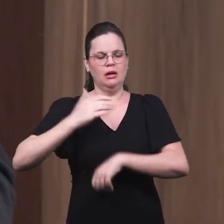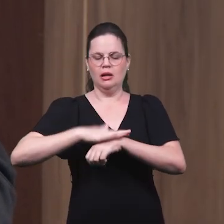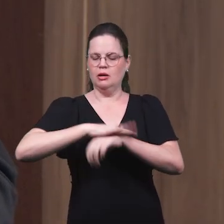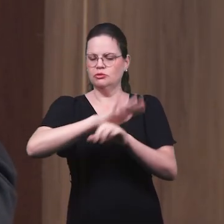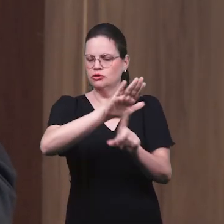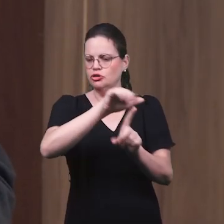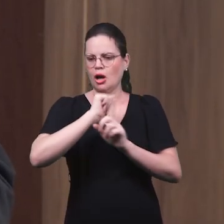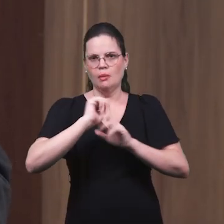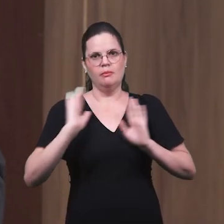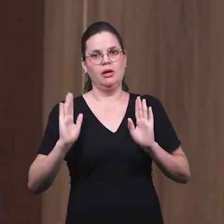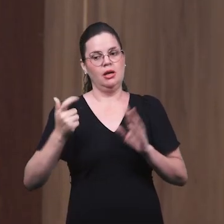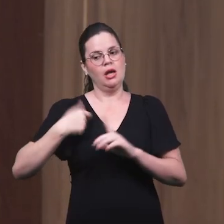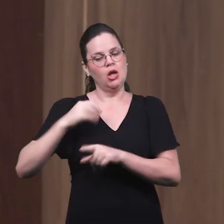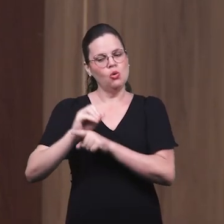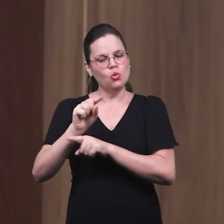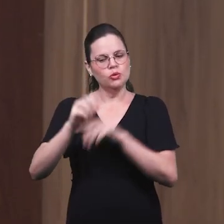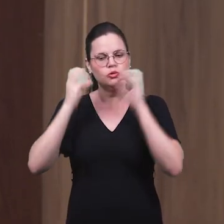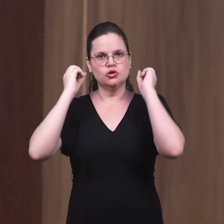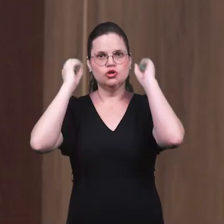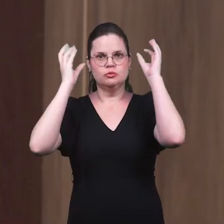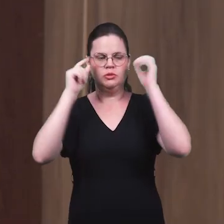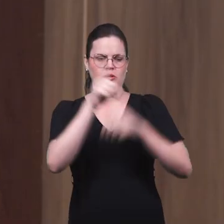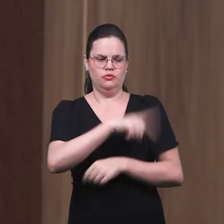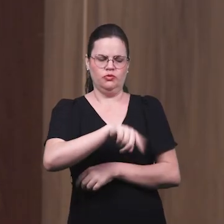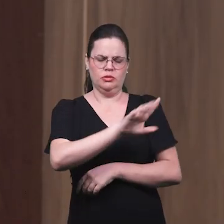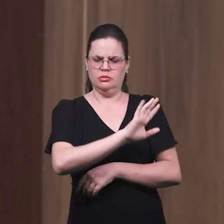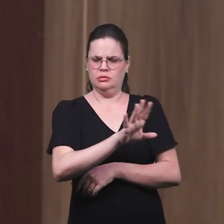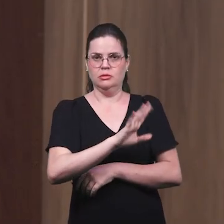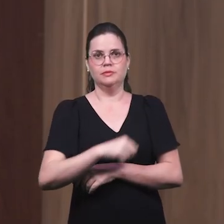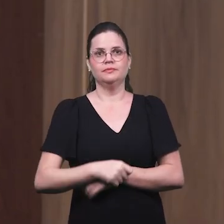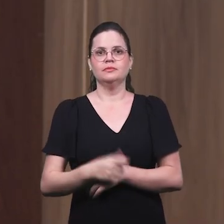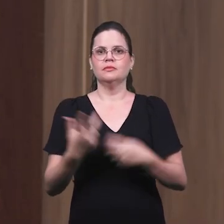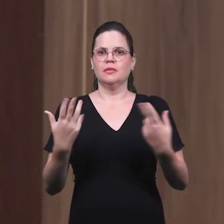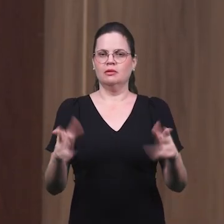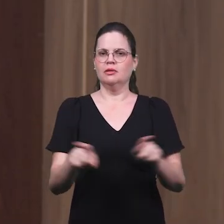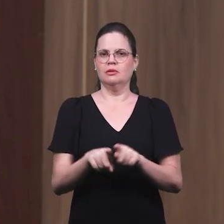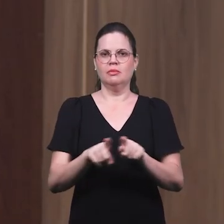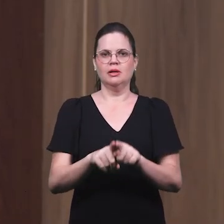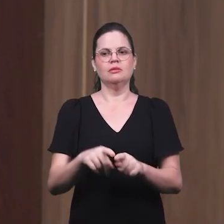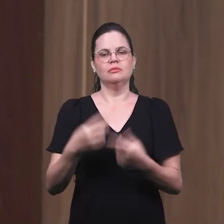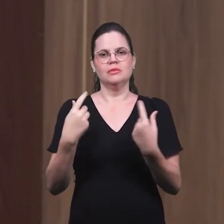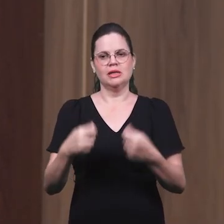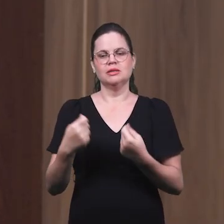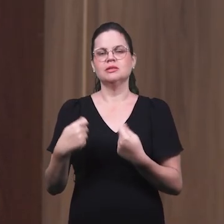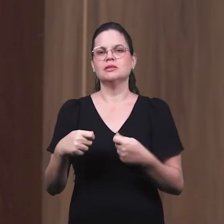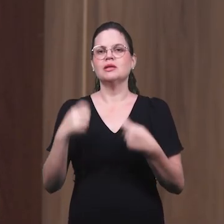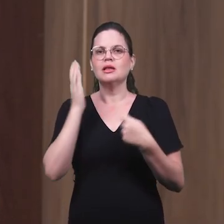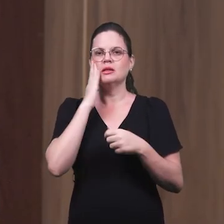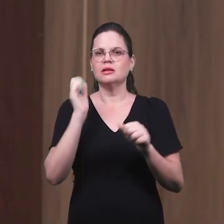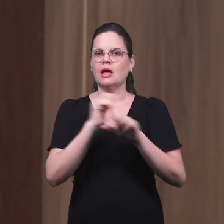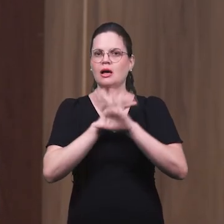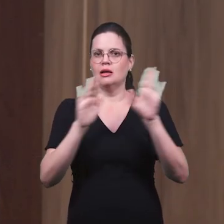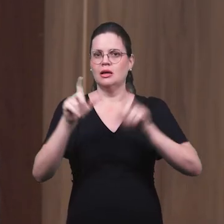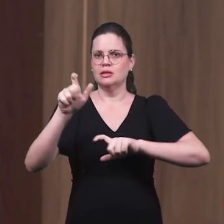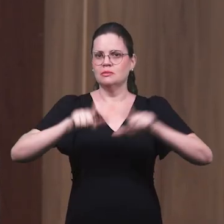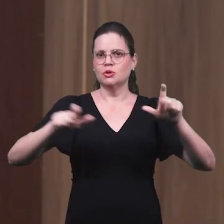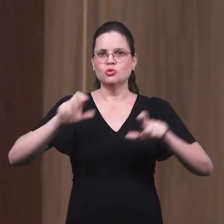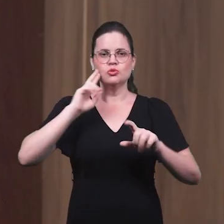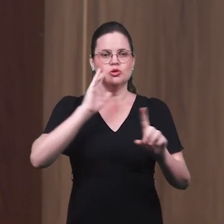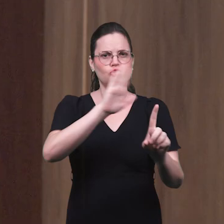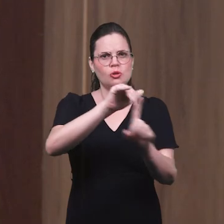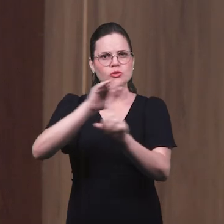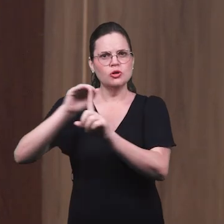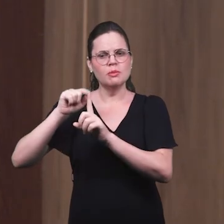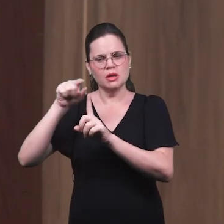ele quem vai cuidar dele sou eu. E nós não podemos perder essa referência, né? Muitas vezes o Senhor chama uma pessoa, capacita, coloca